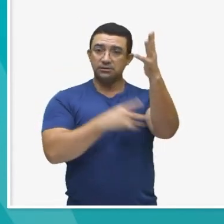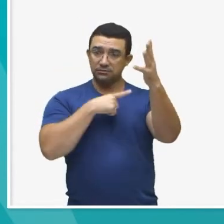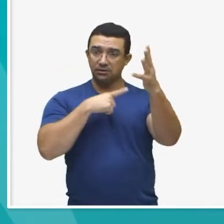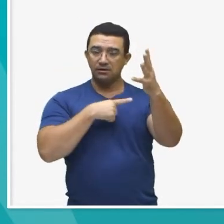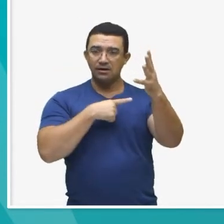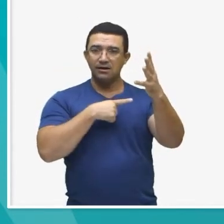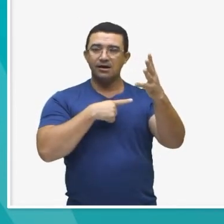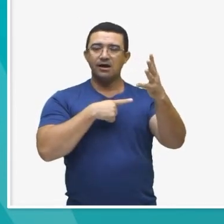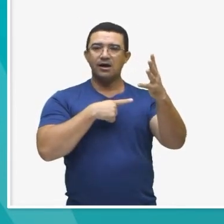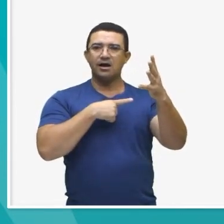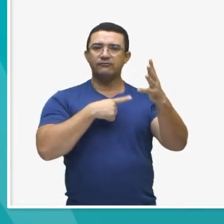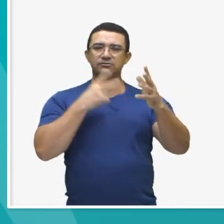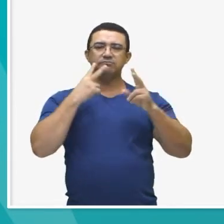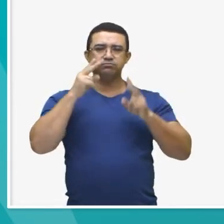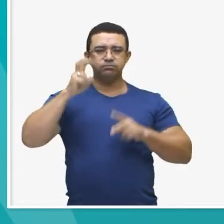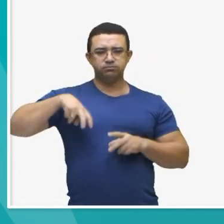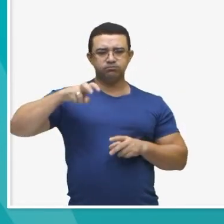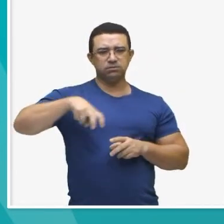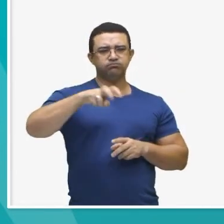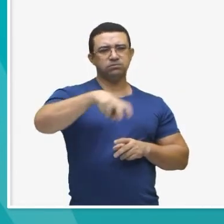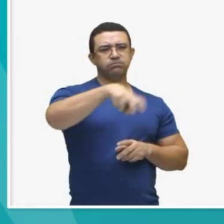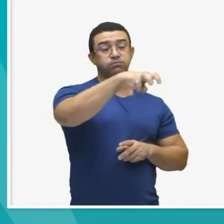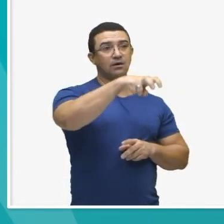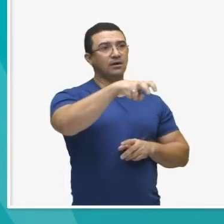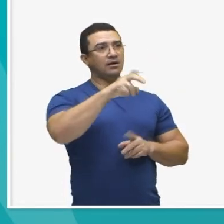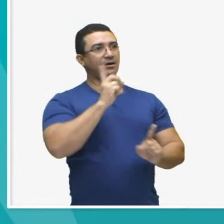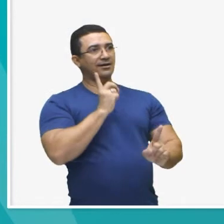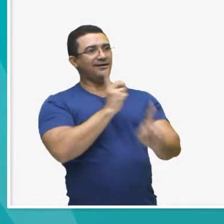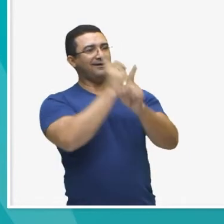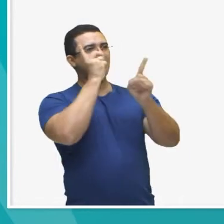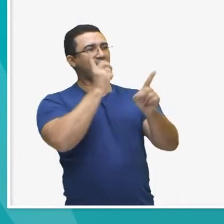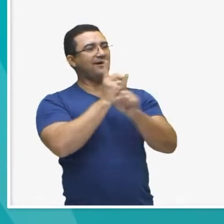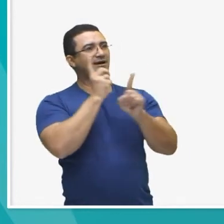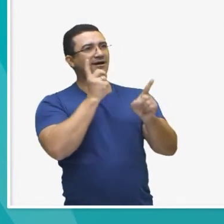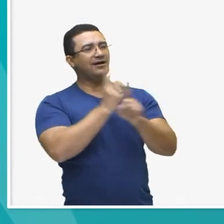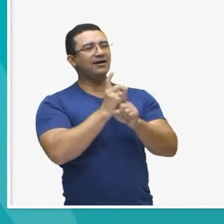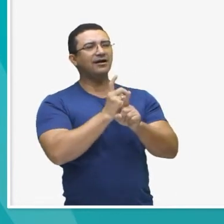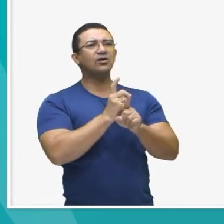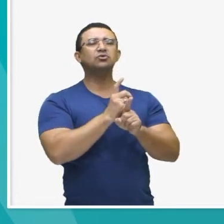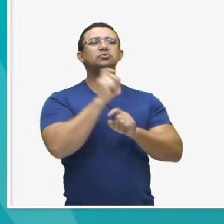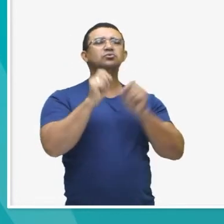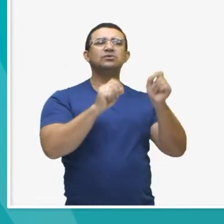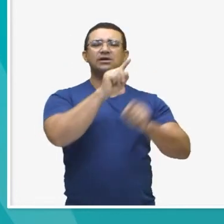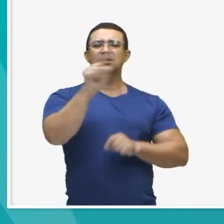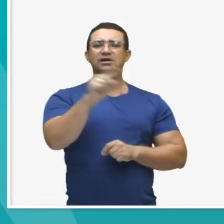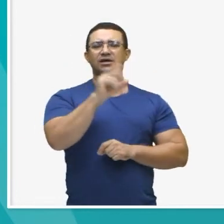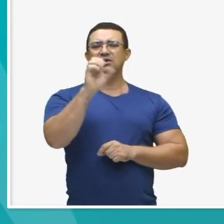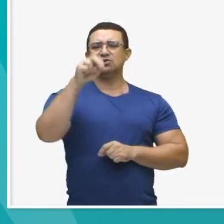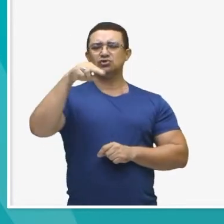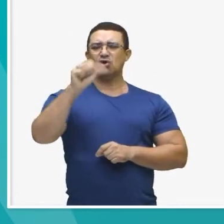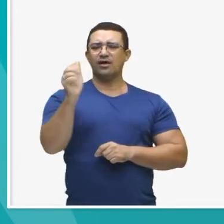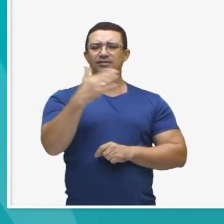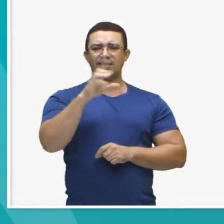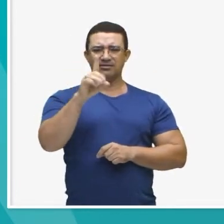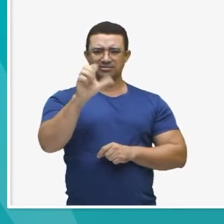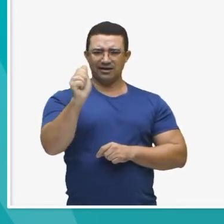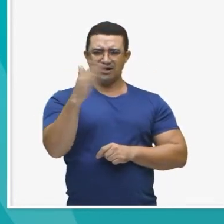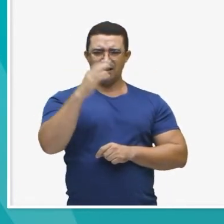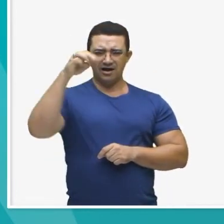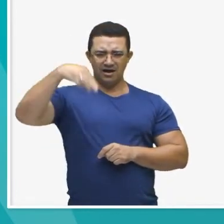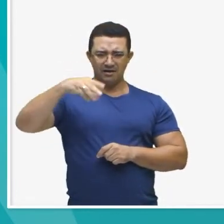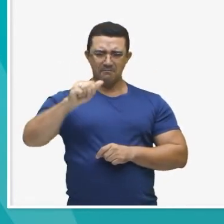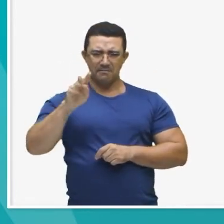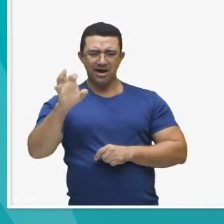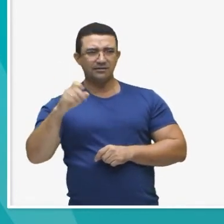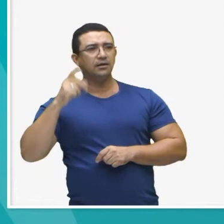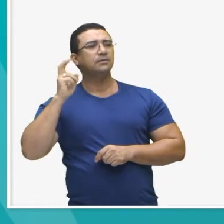de paisagem. Como ele vai migrando, vai andando a pé, vai saindo da situação mais difícil, vai indo para uma